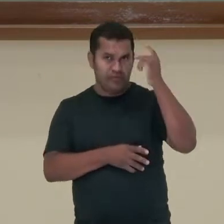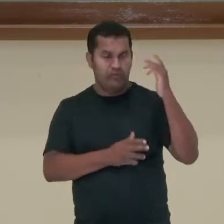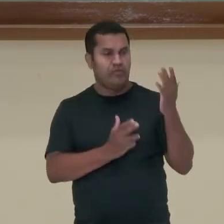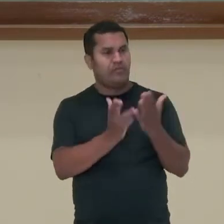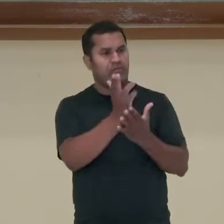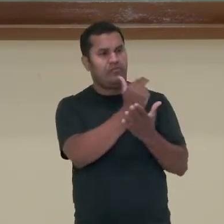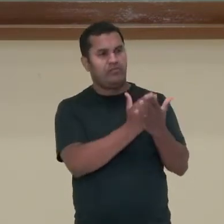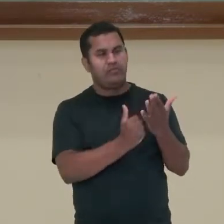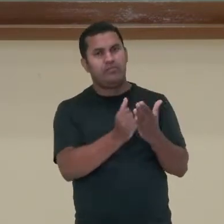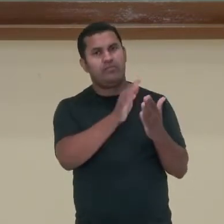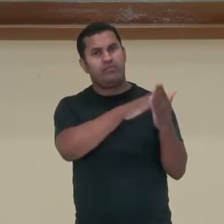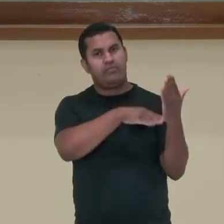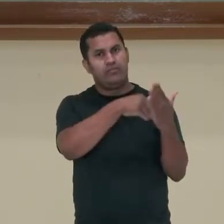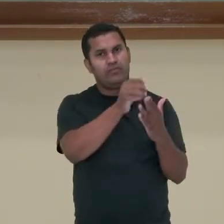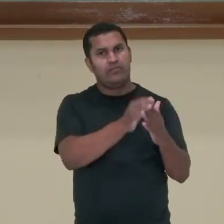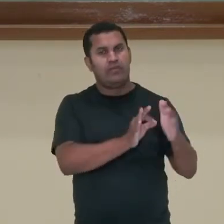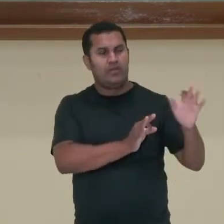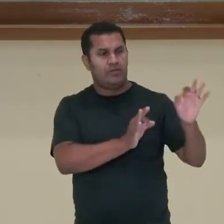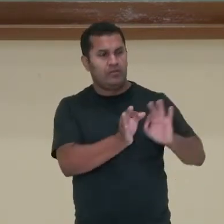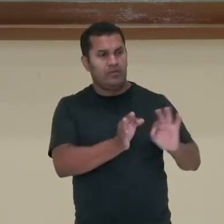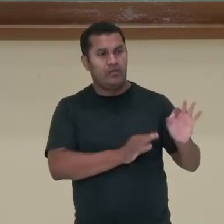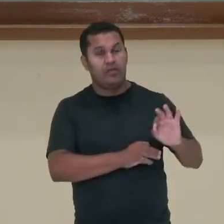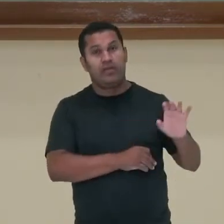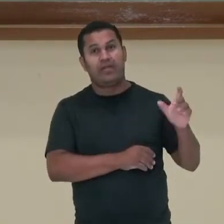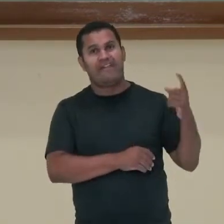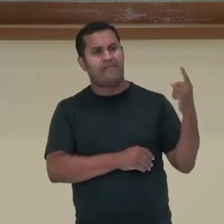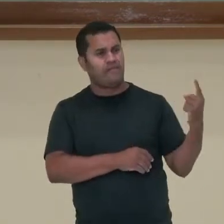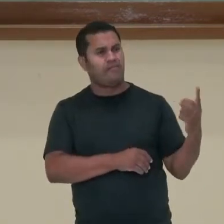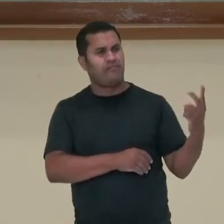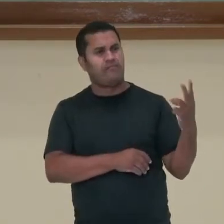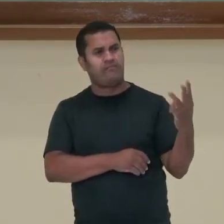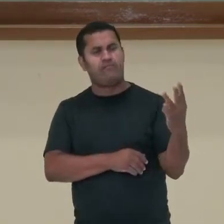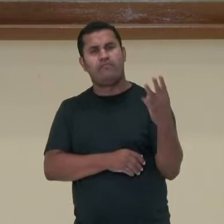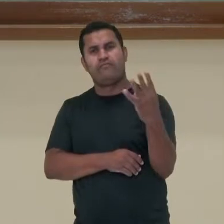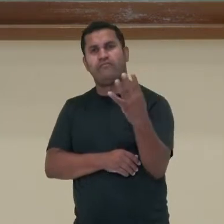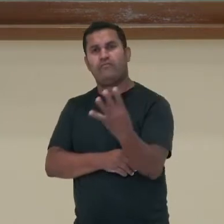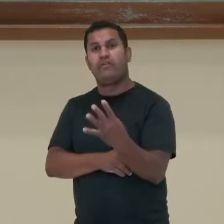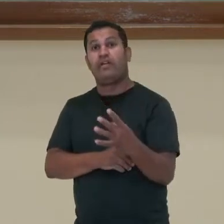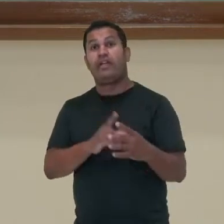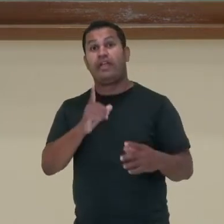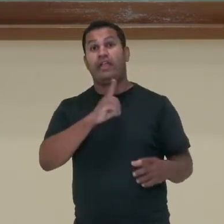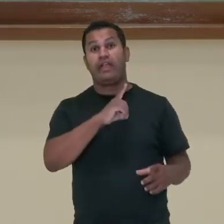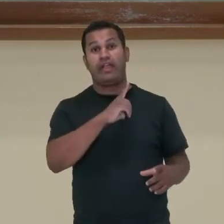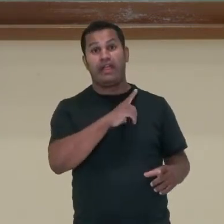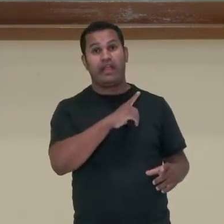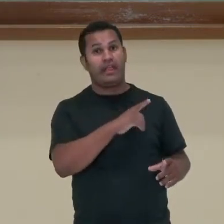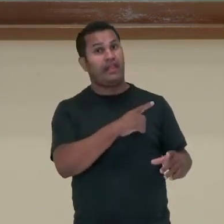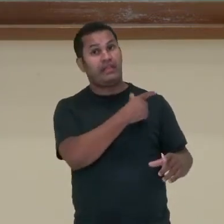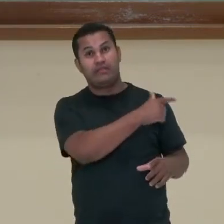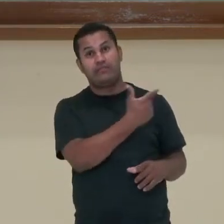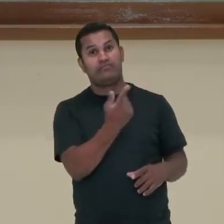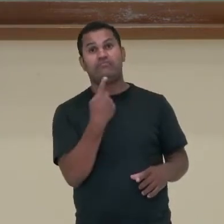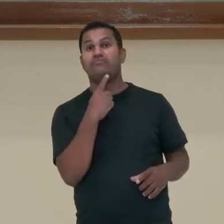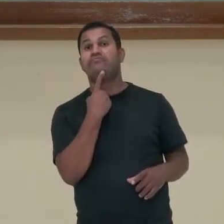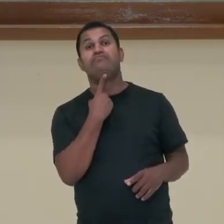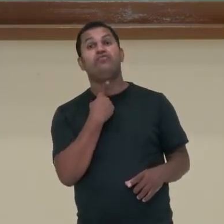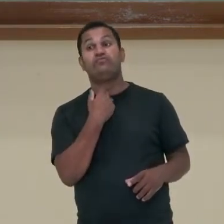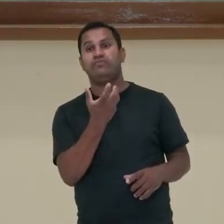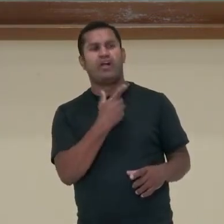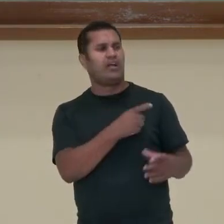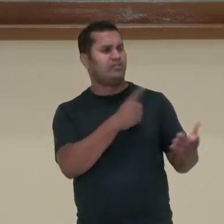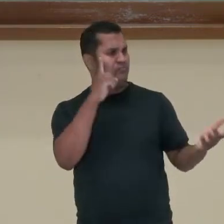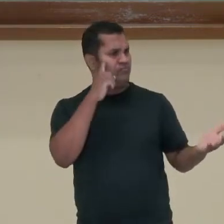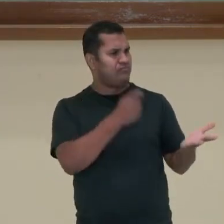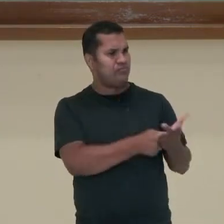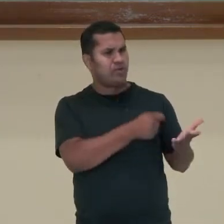nós temos nossa representação nisso. Só que eles não tiveram intenção de fazer um movimento. Eles simplesmente aconteceram. Então